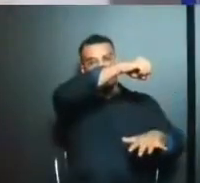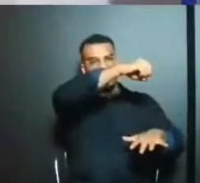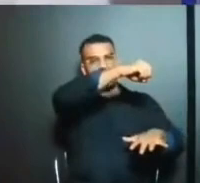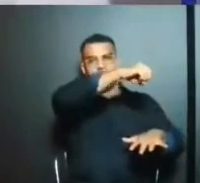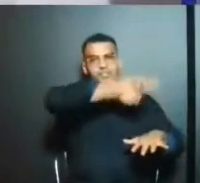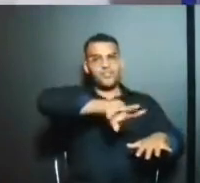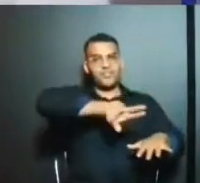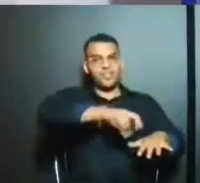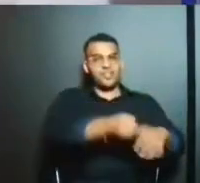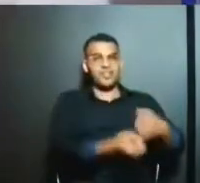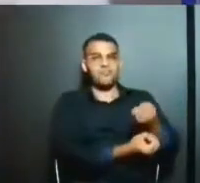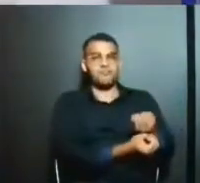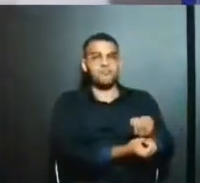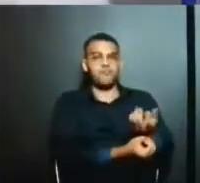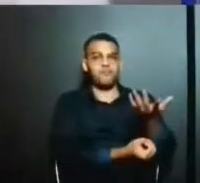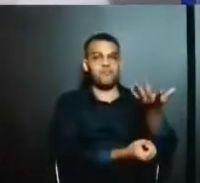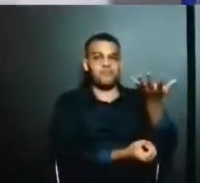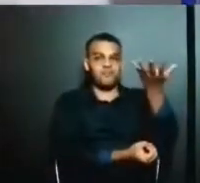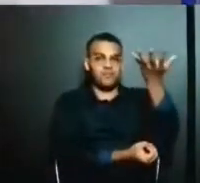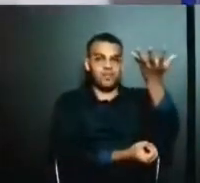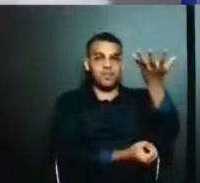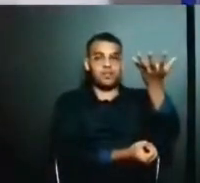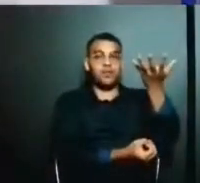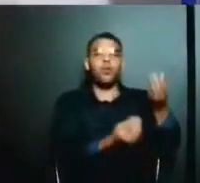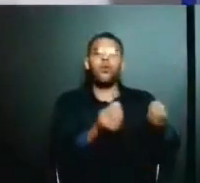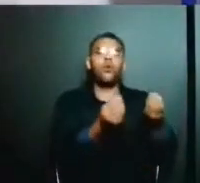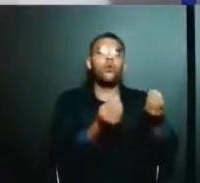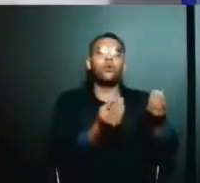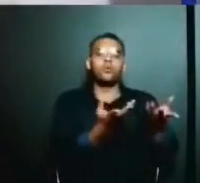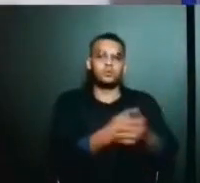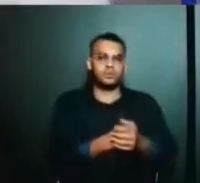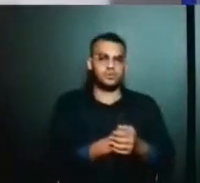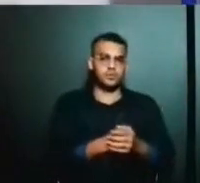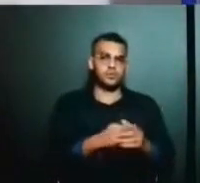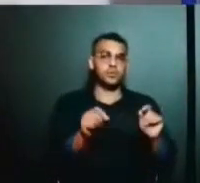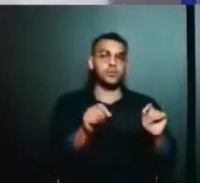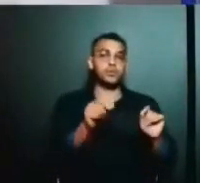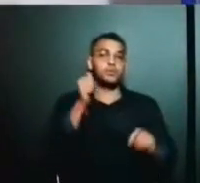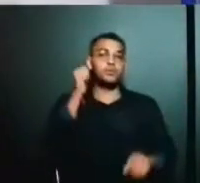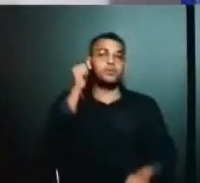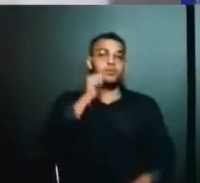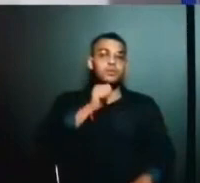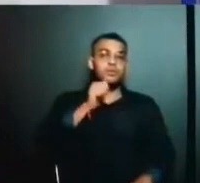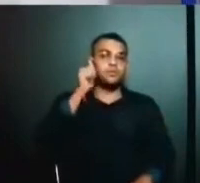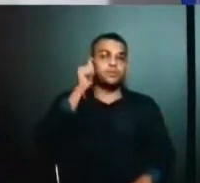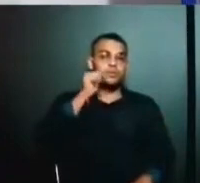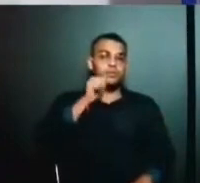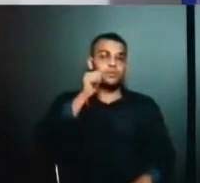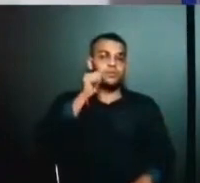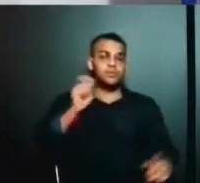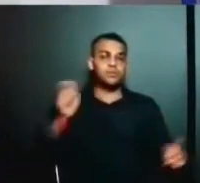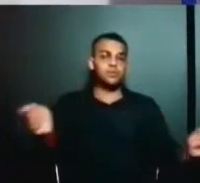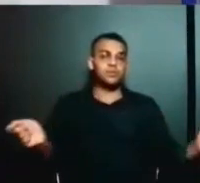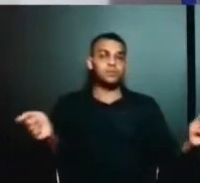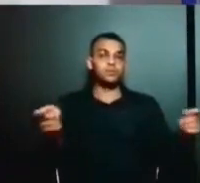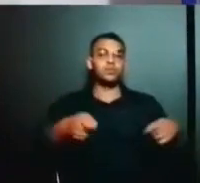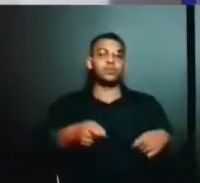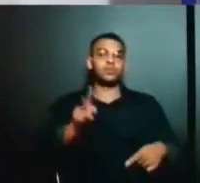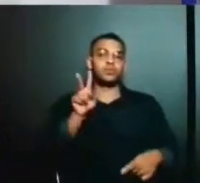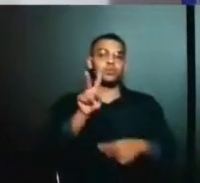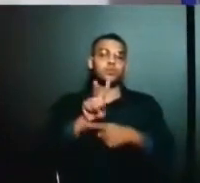deixa projetos de tirania avançarem, é a mulher que salvaguarda a sua